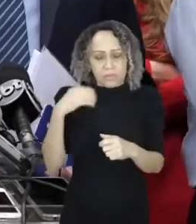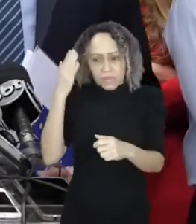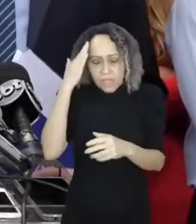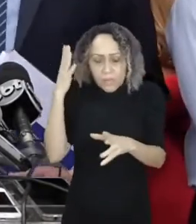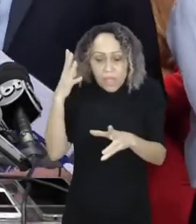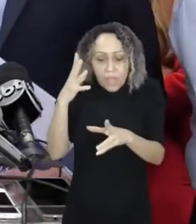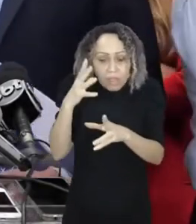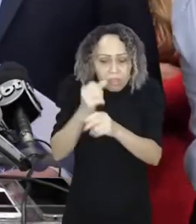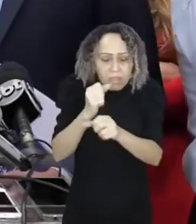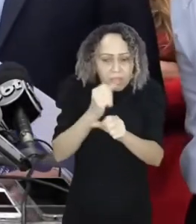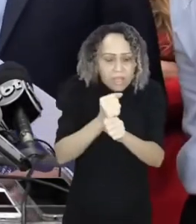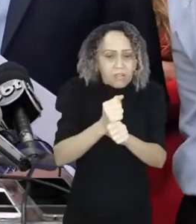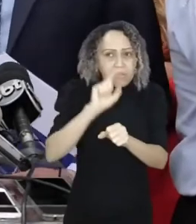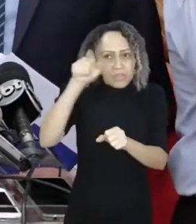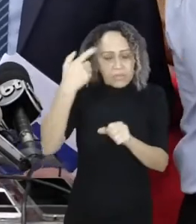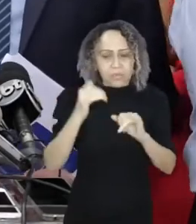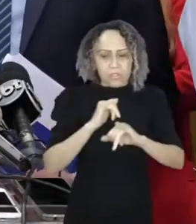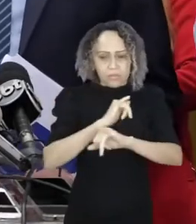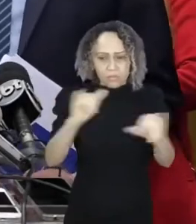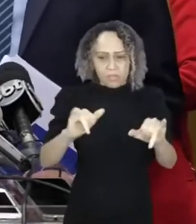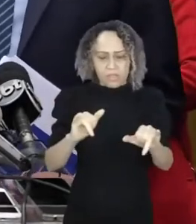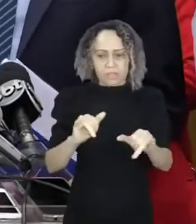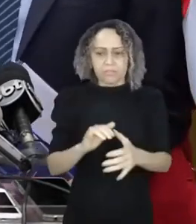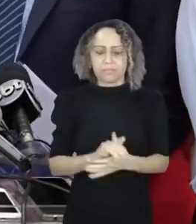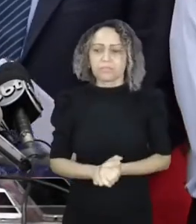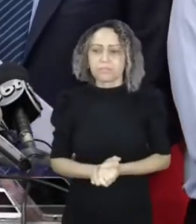pessoal, muito obrigado. Presidente.